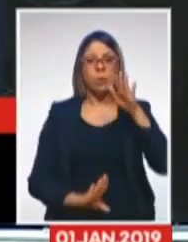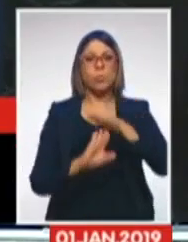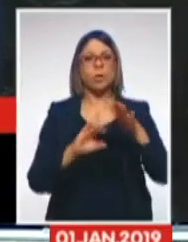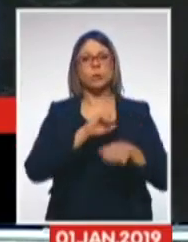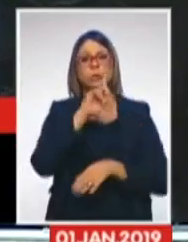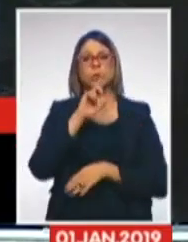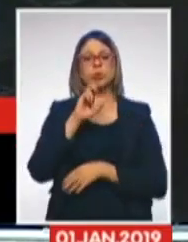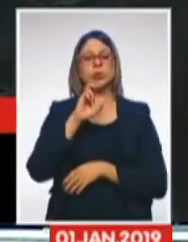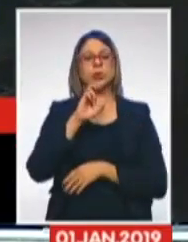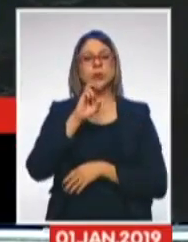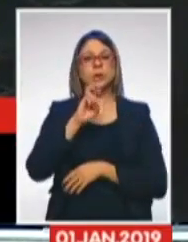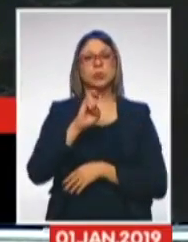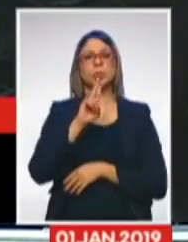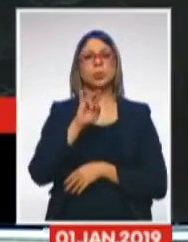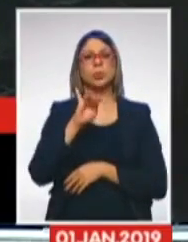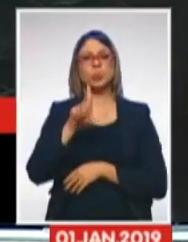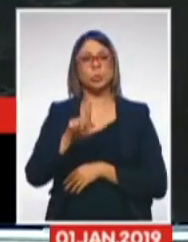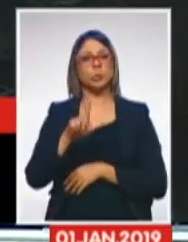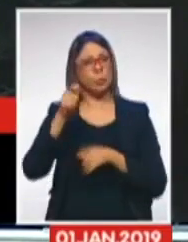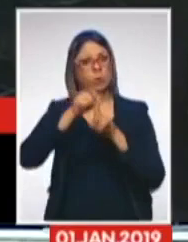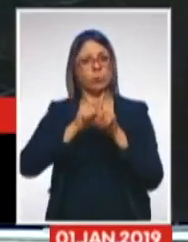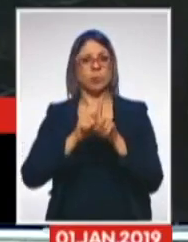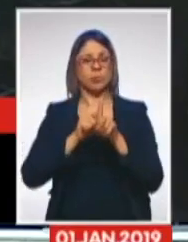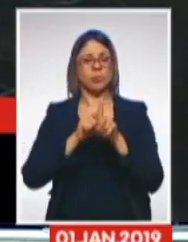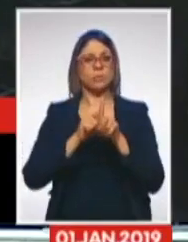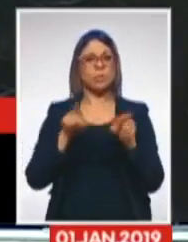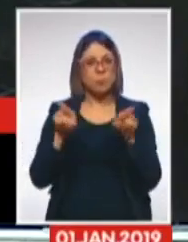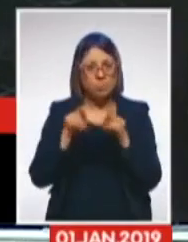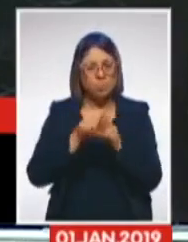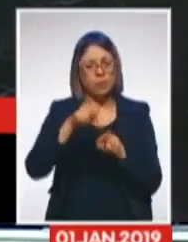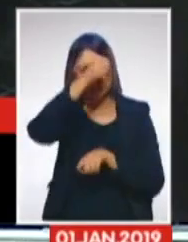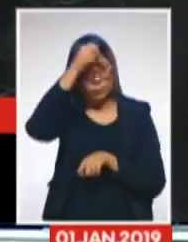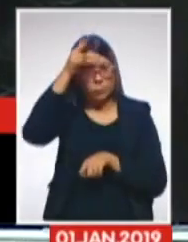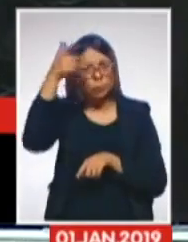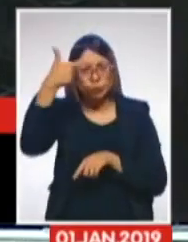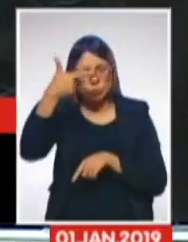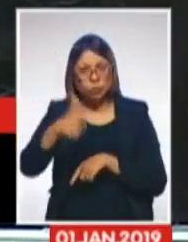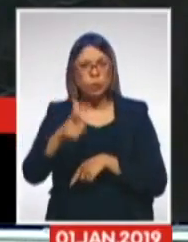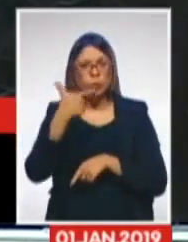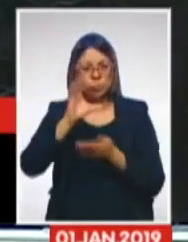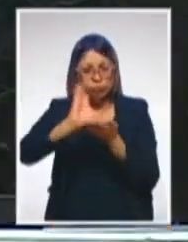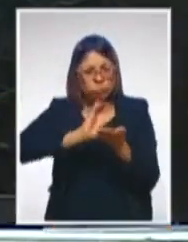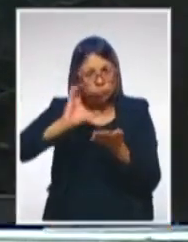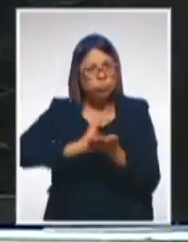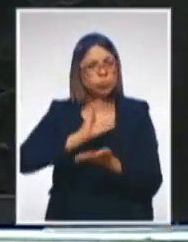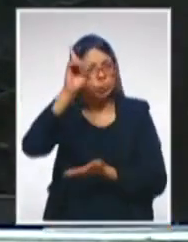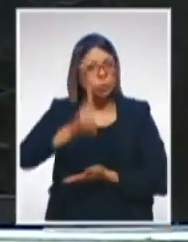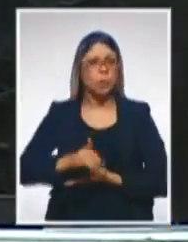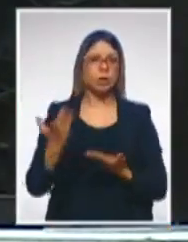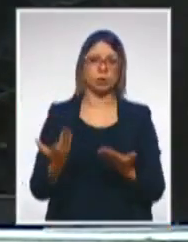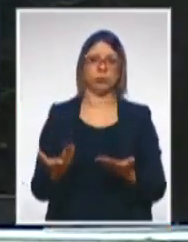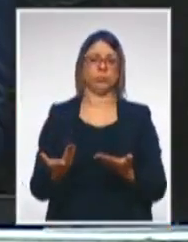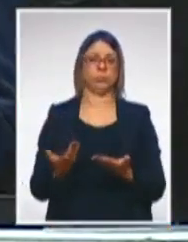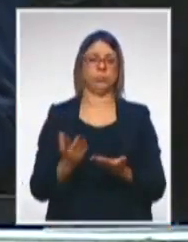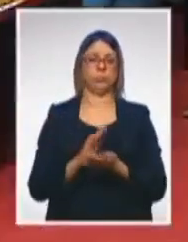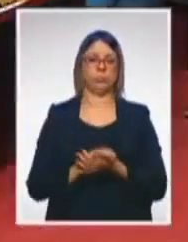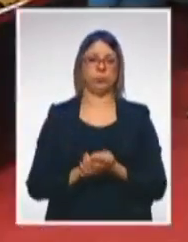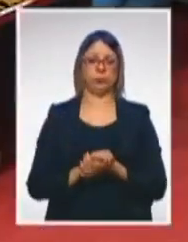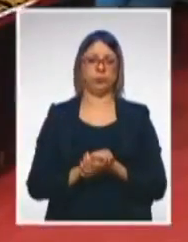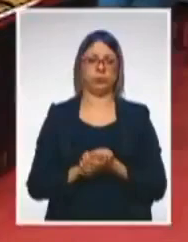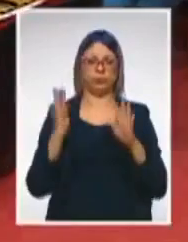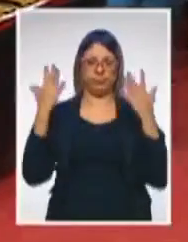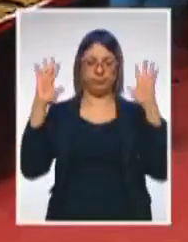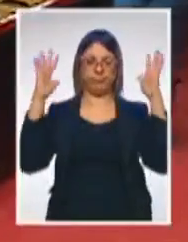seguinte, para que as prefeituras possam voltar a receber os valores que têm por direito.